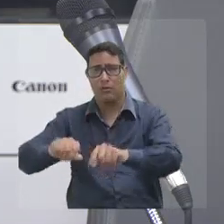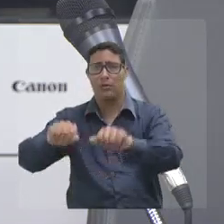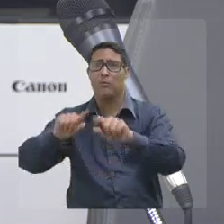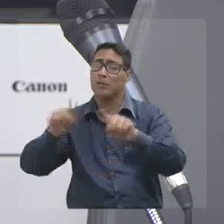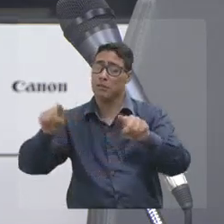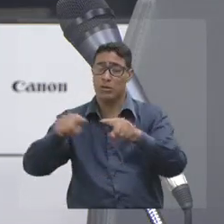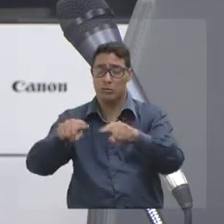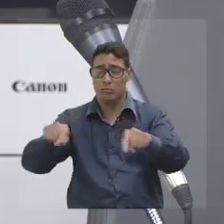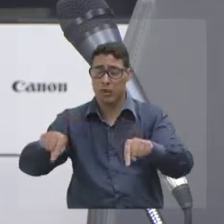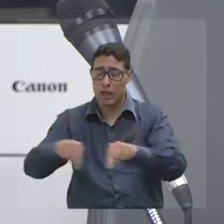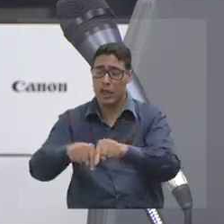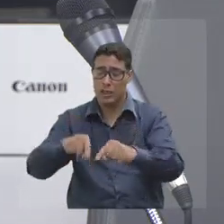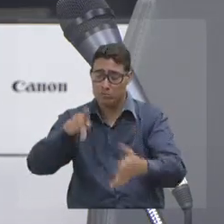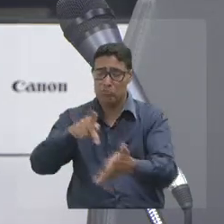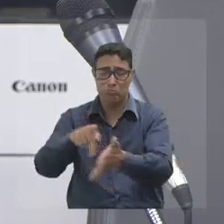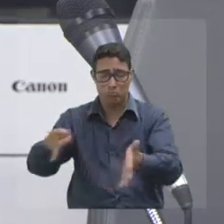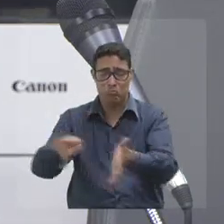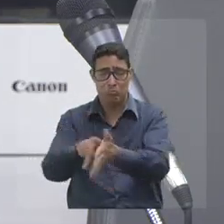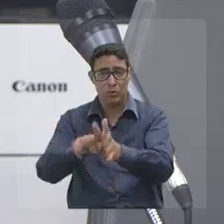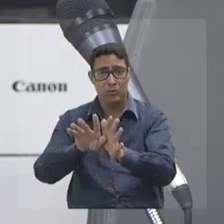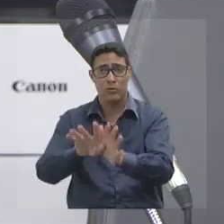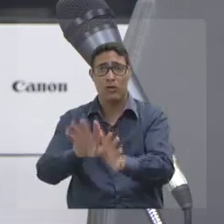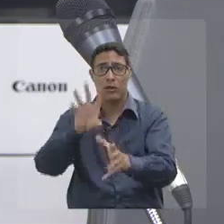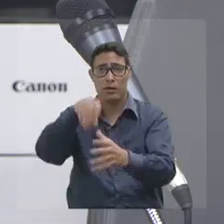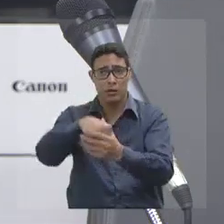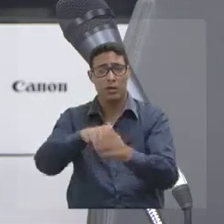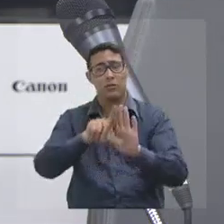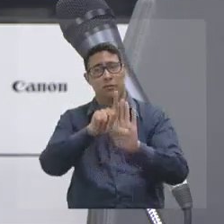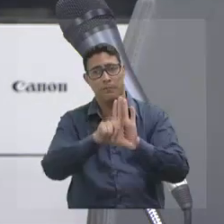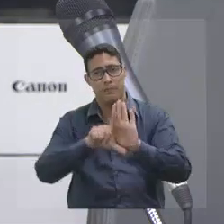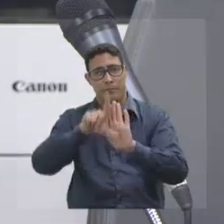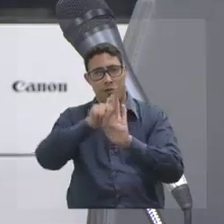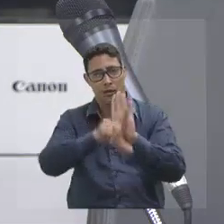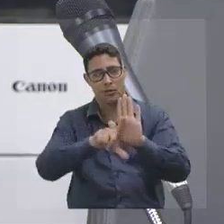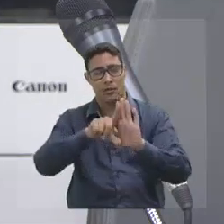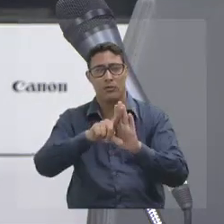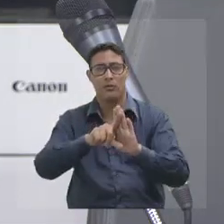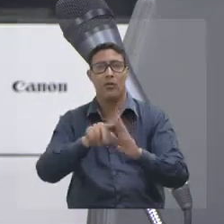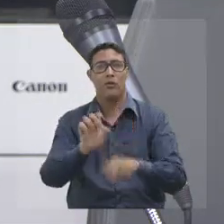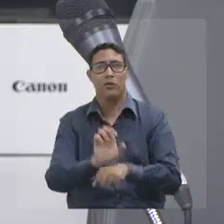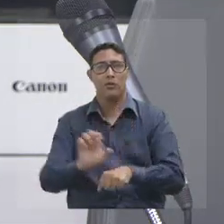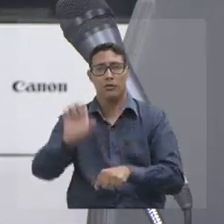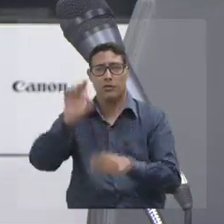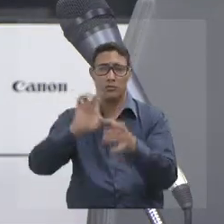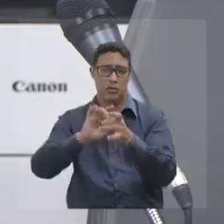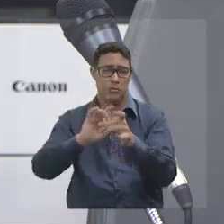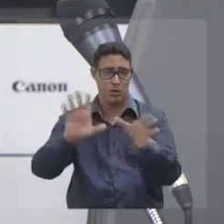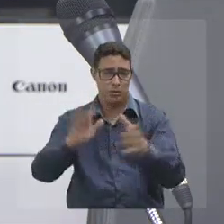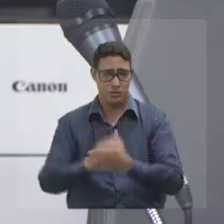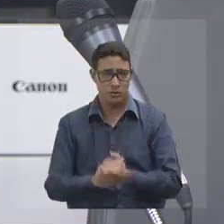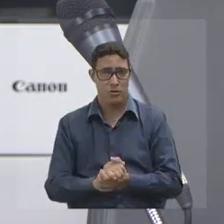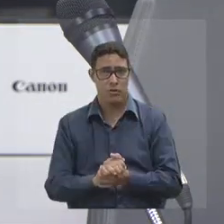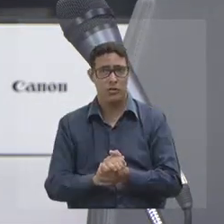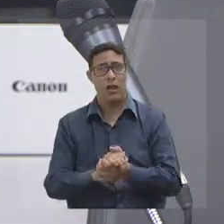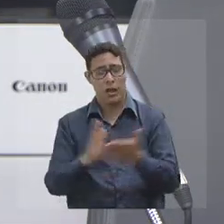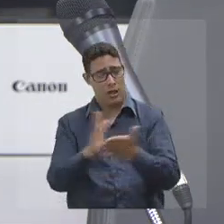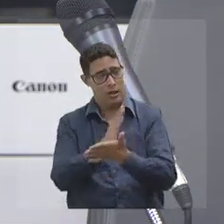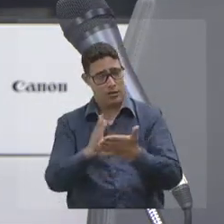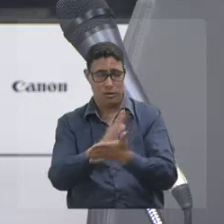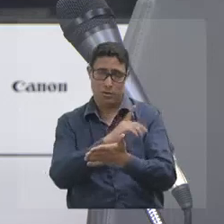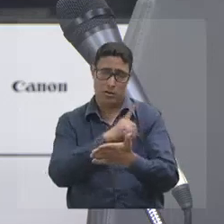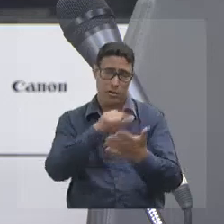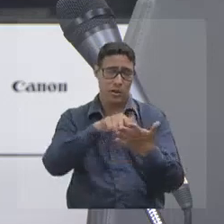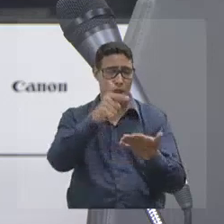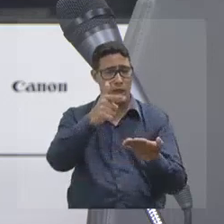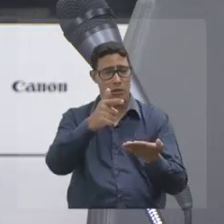faz a limpeza dentro da legislação que o estado permite muitas vezes tem uma denúncia e aquilo pode ser caracterizado